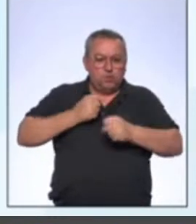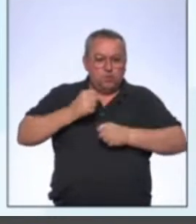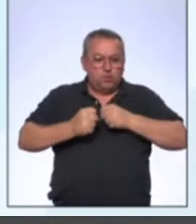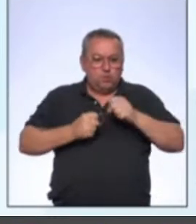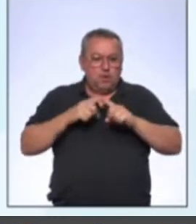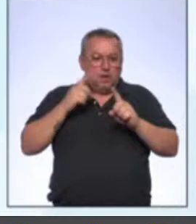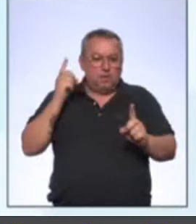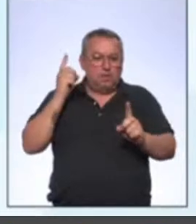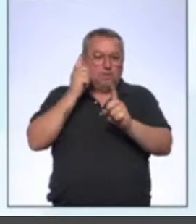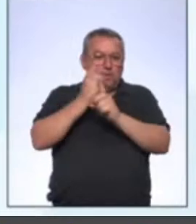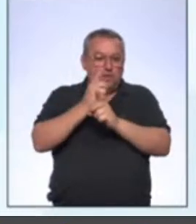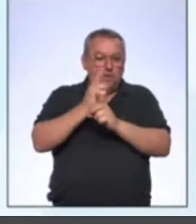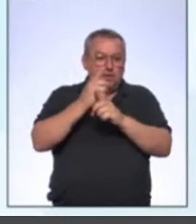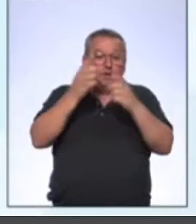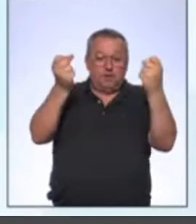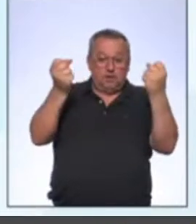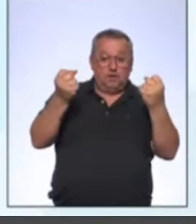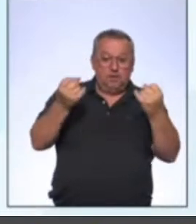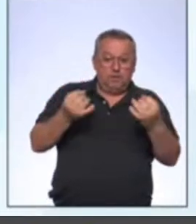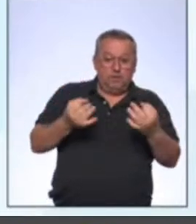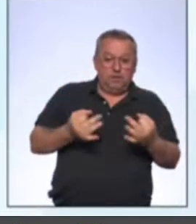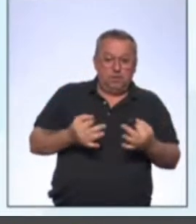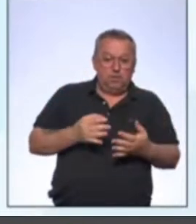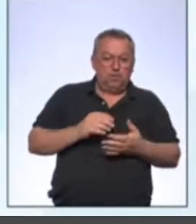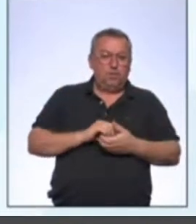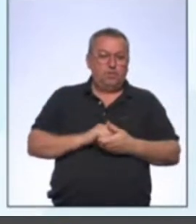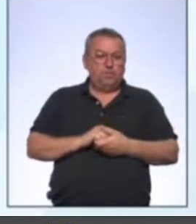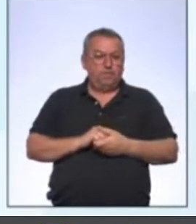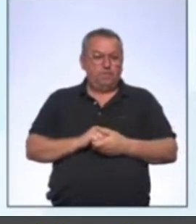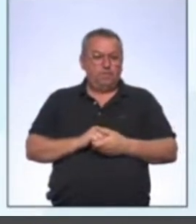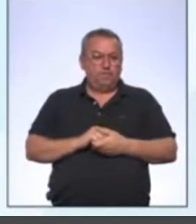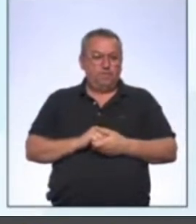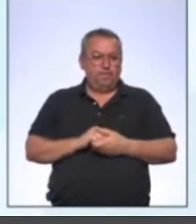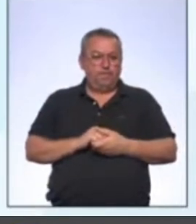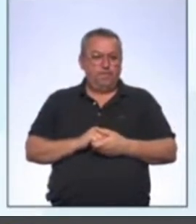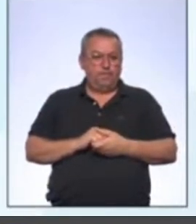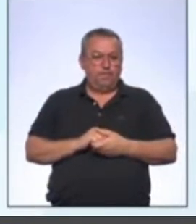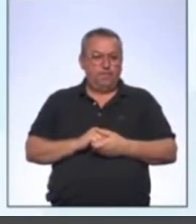passo até alcançá-la e se explicou.